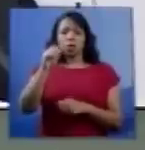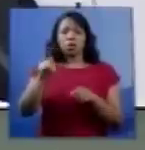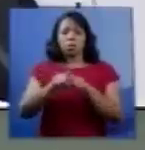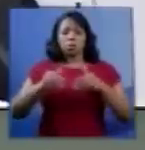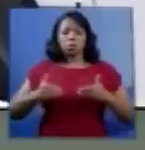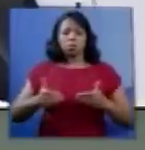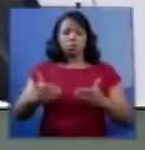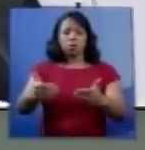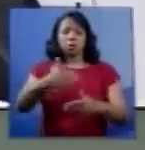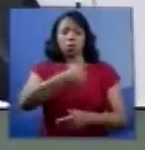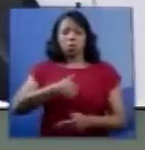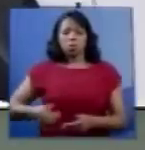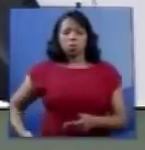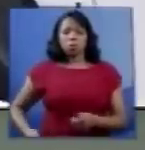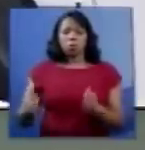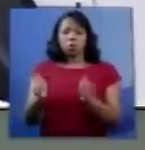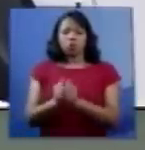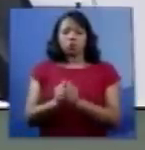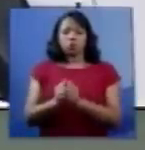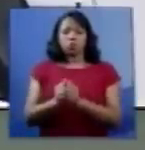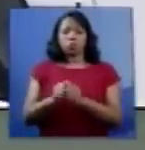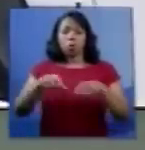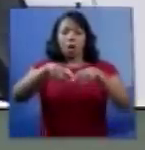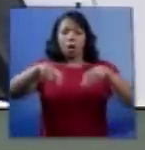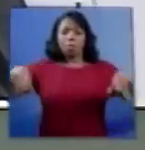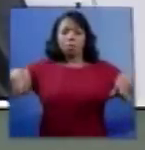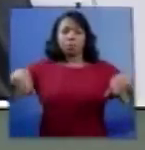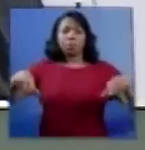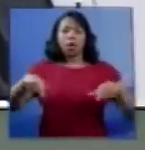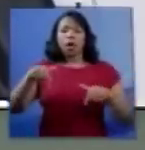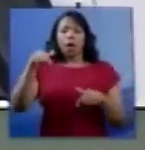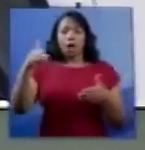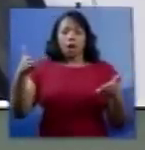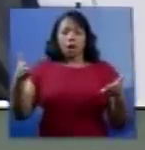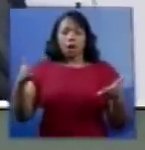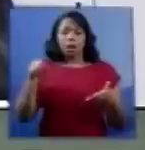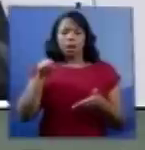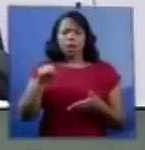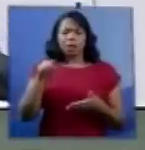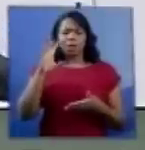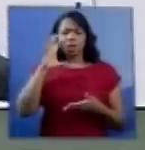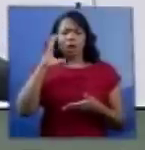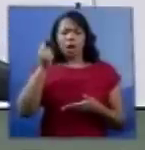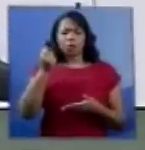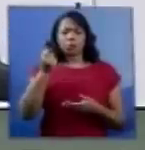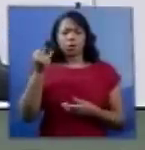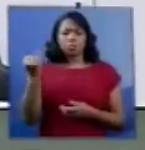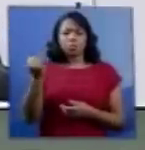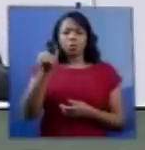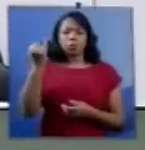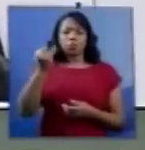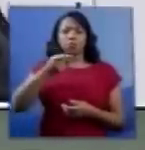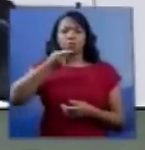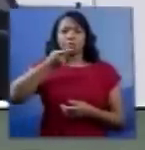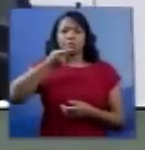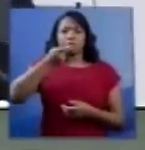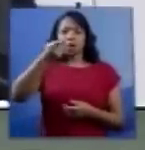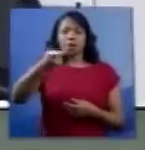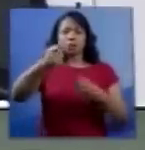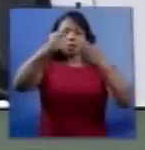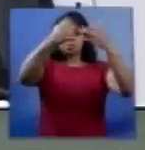Público a mesa para que então aquele que haja procedido a exposição